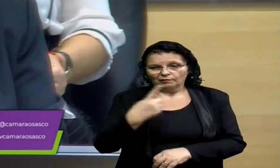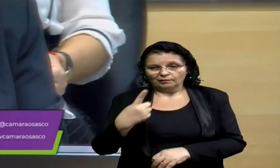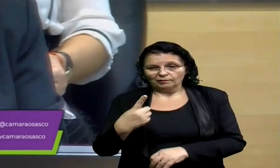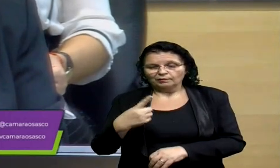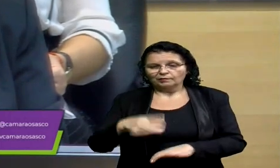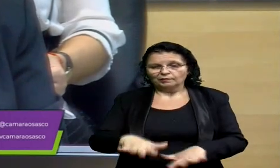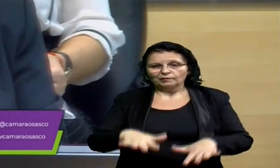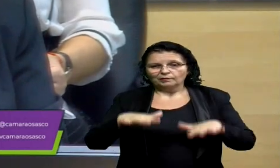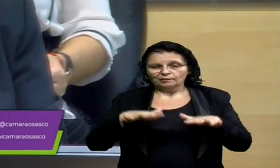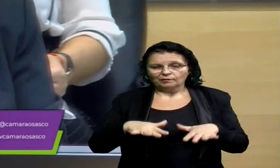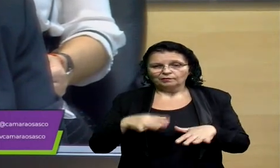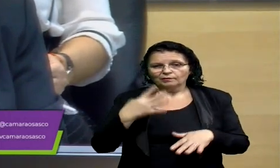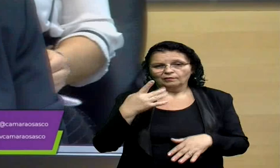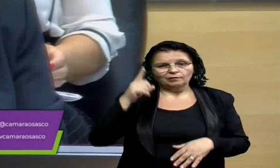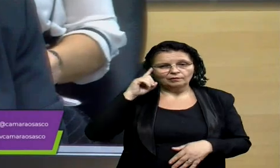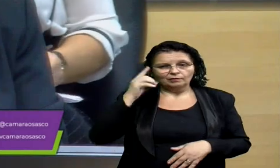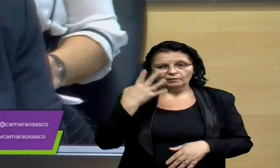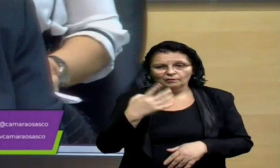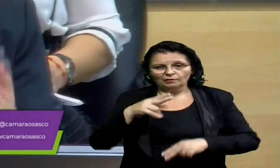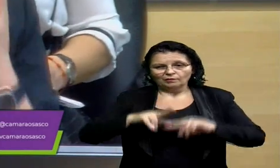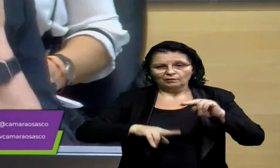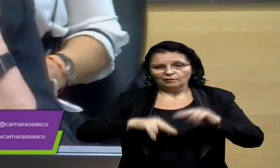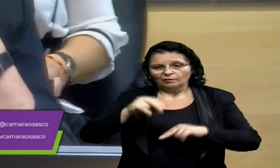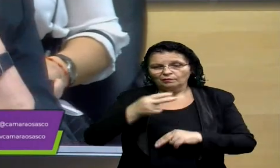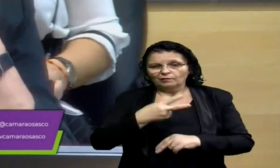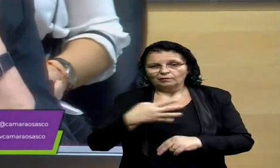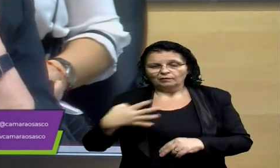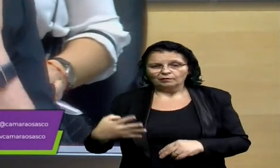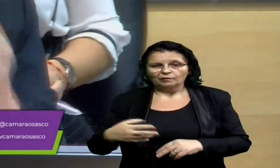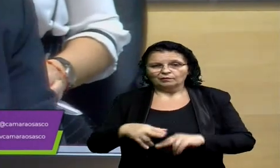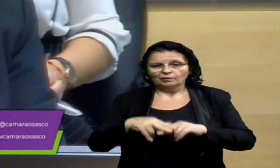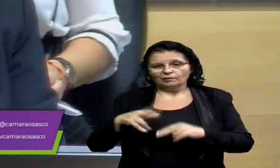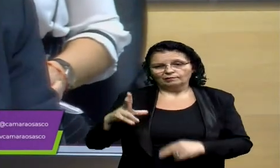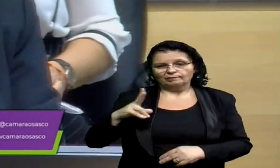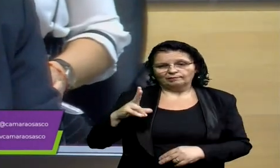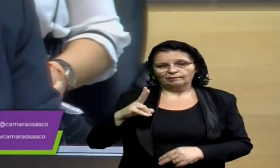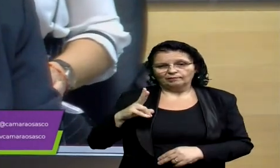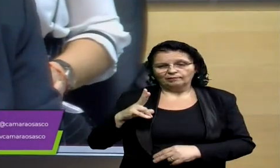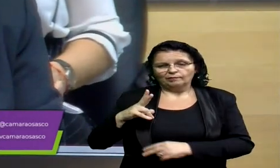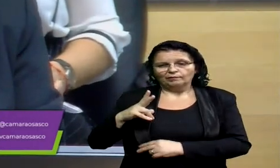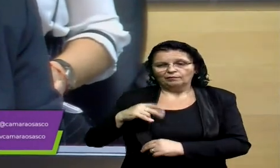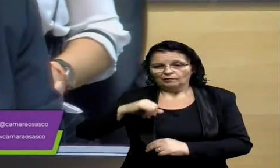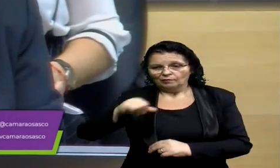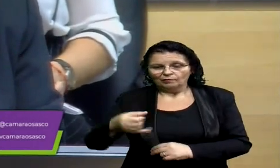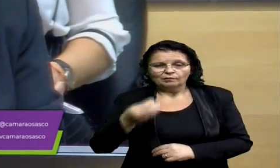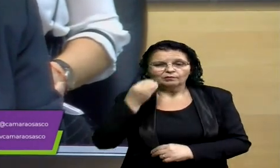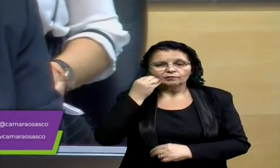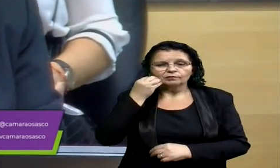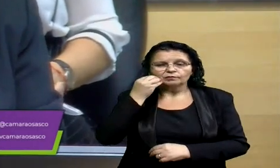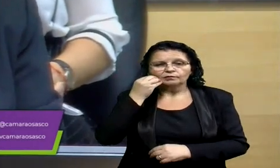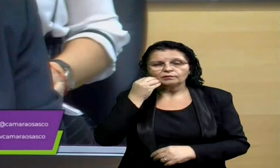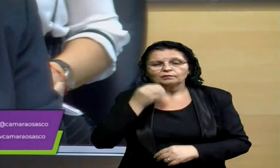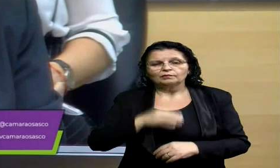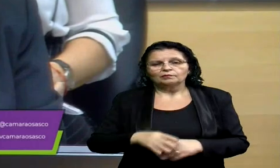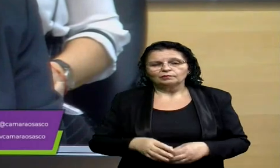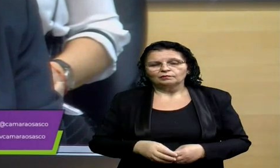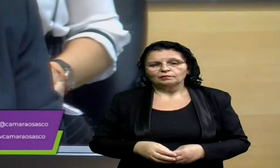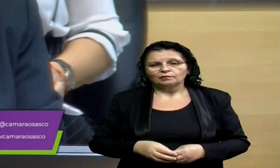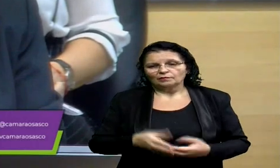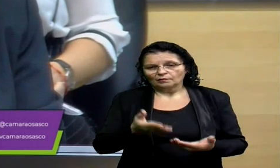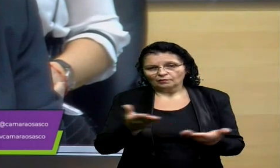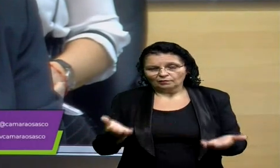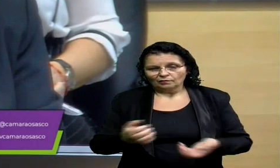ordinária do dia 4 de julho de 2024 por motivo particular aproveito a oportunidade para reiterar a vossa